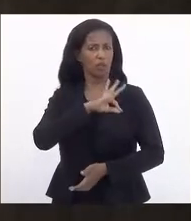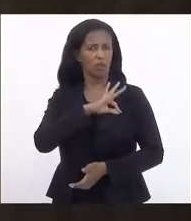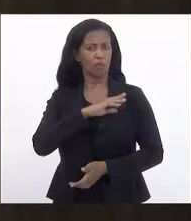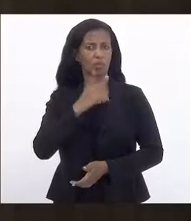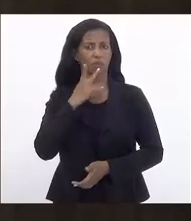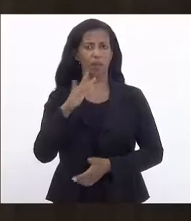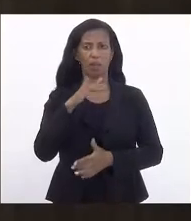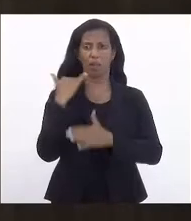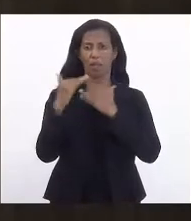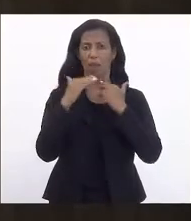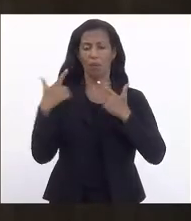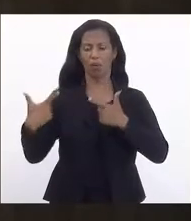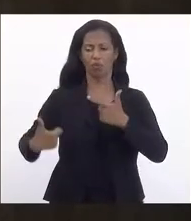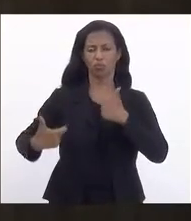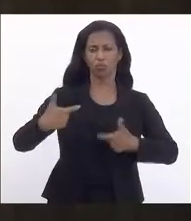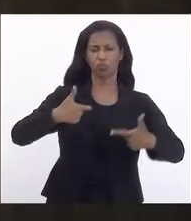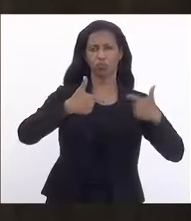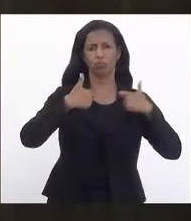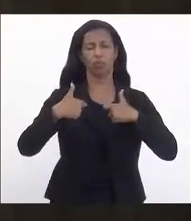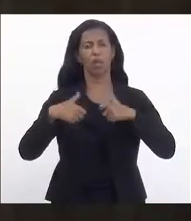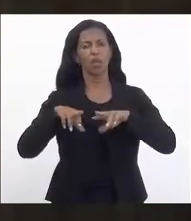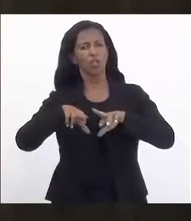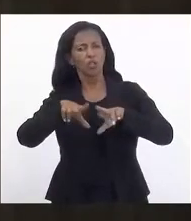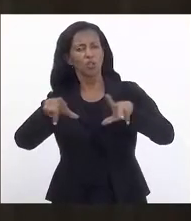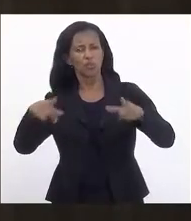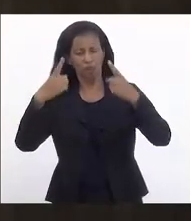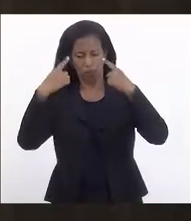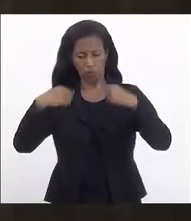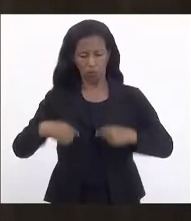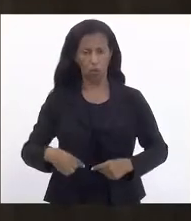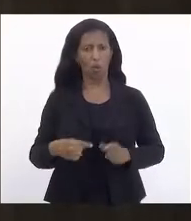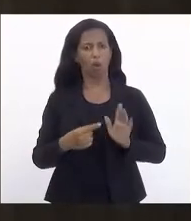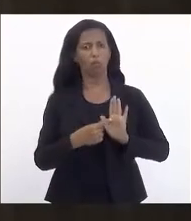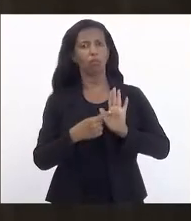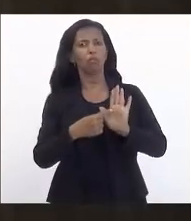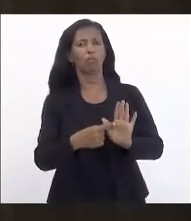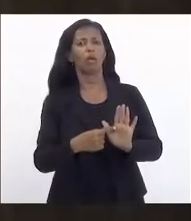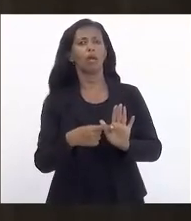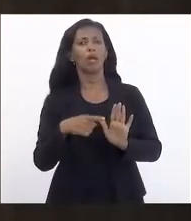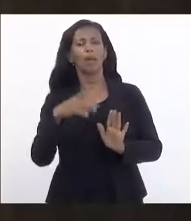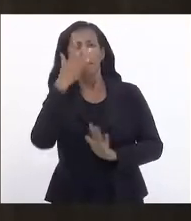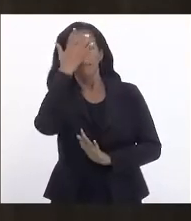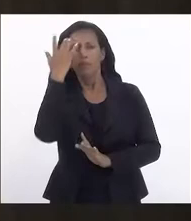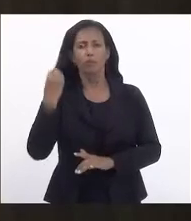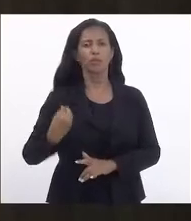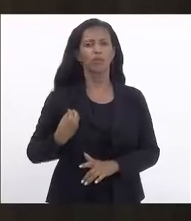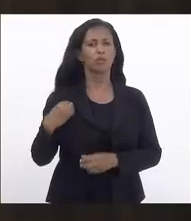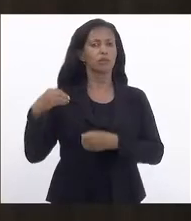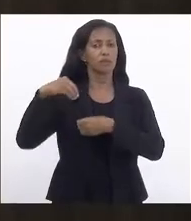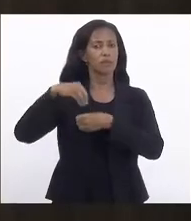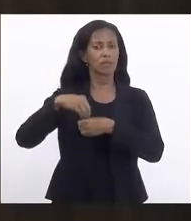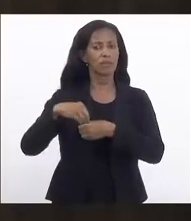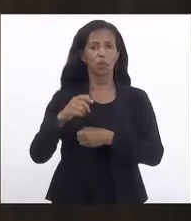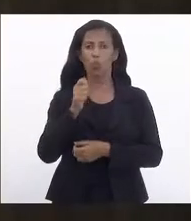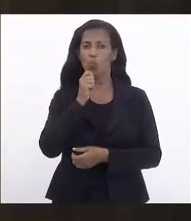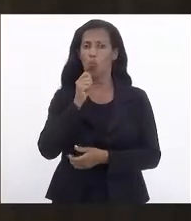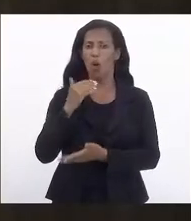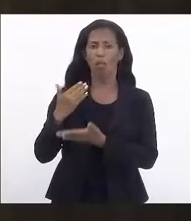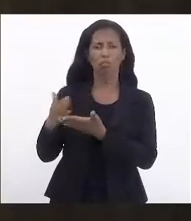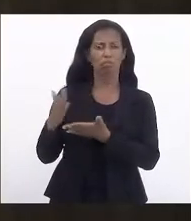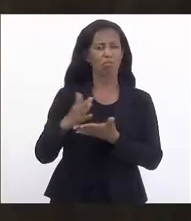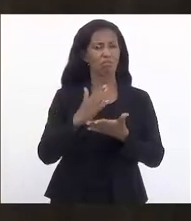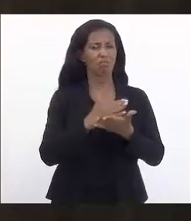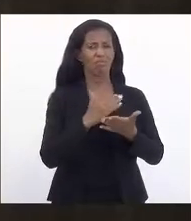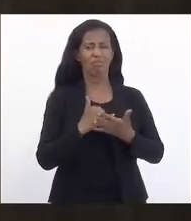mortes ocorreram em confronto diversos corpos identificados eram de moradores da comunidade que não tinham qualquer